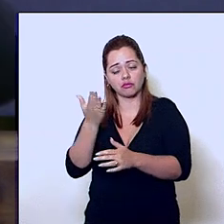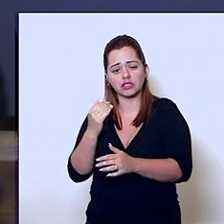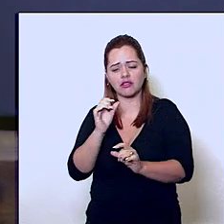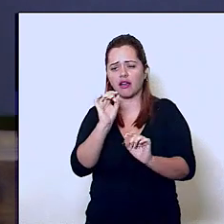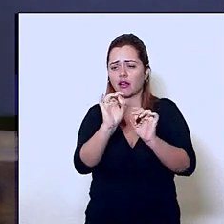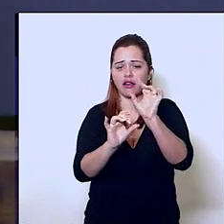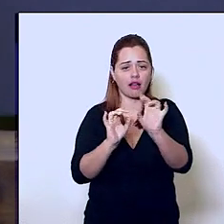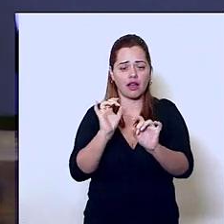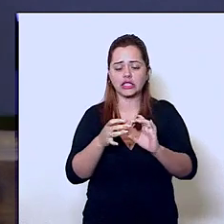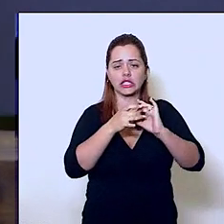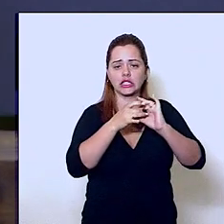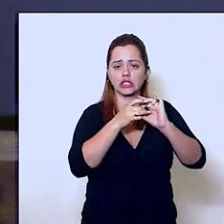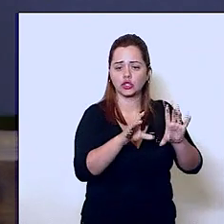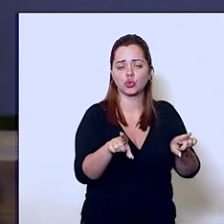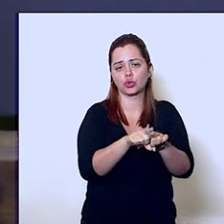também